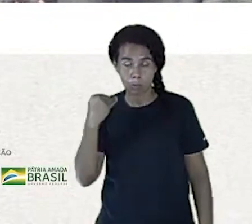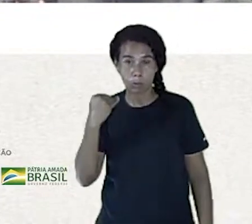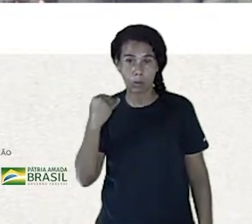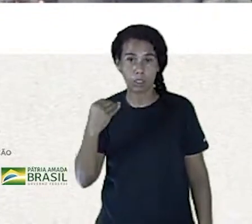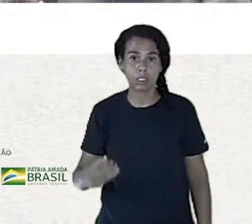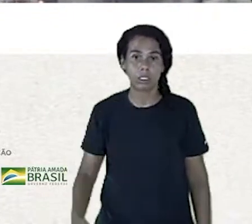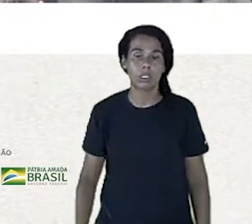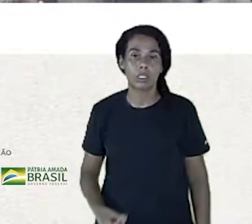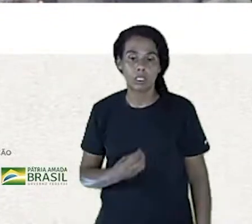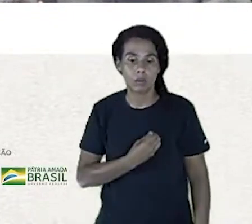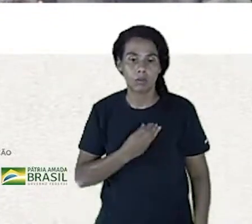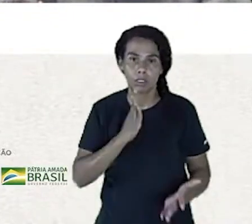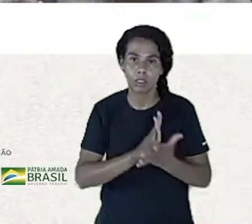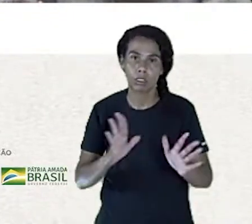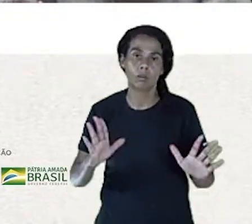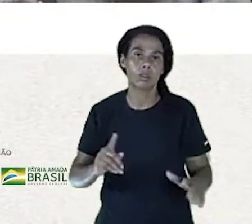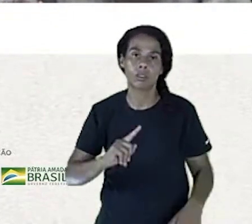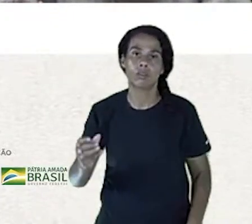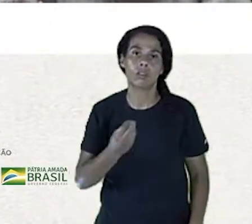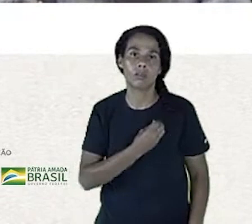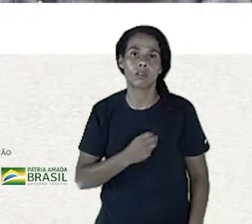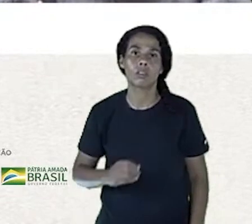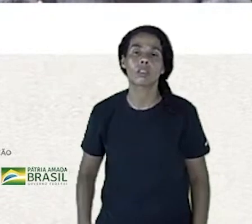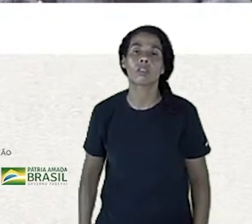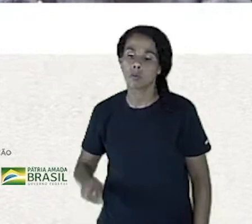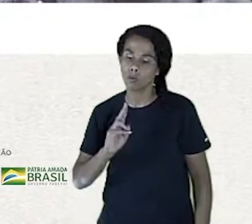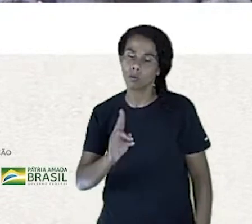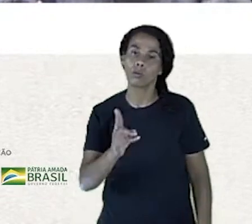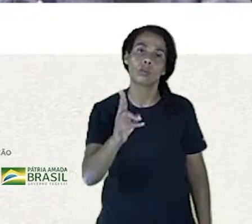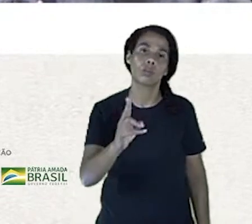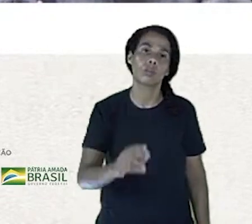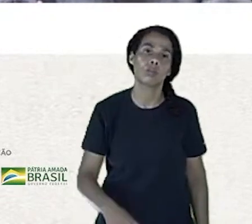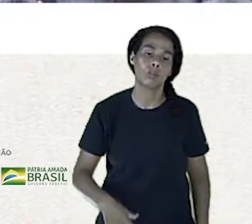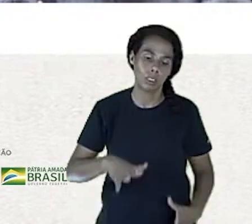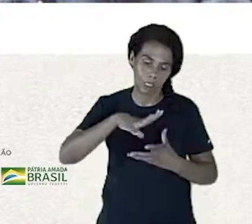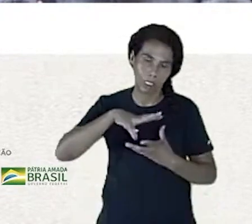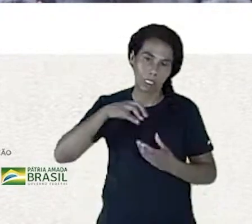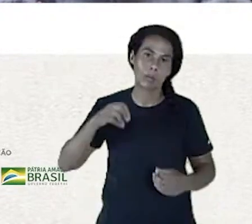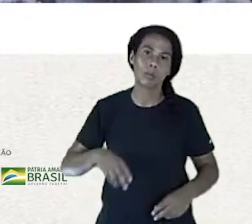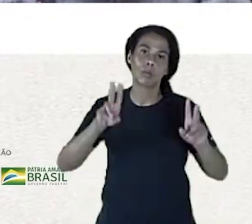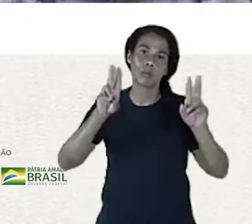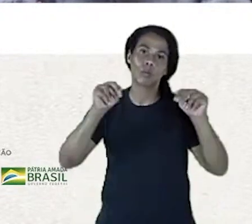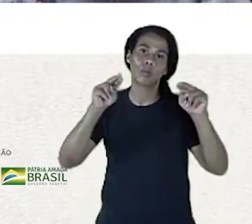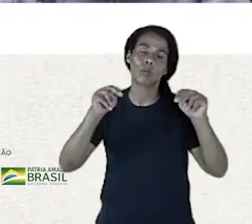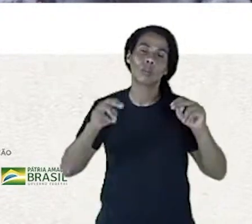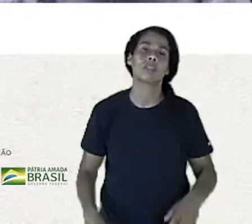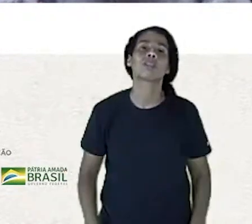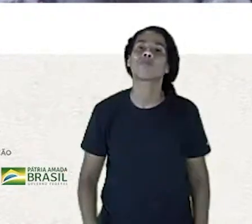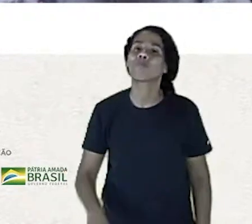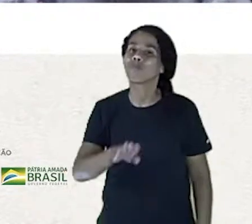uma grande ilusão. Mas a morte é mais uma pergunta